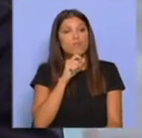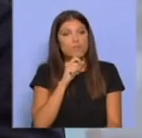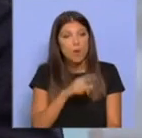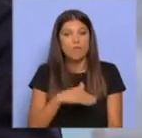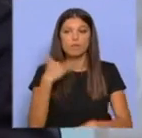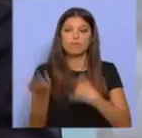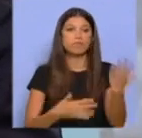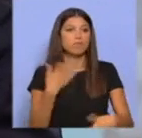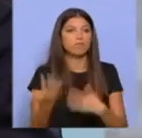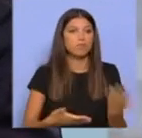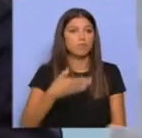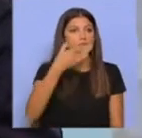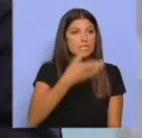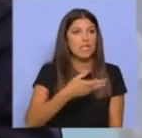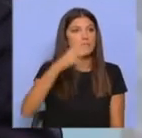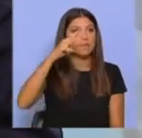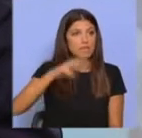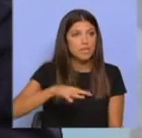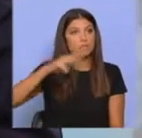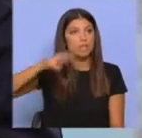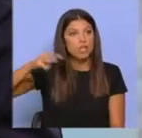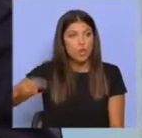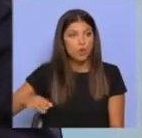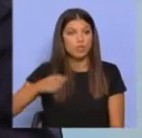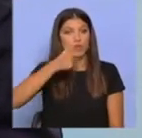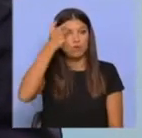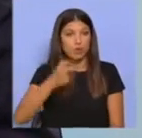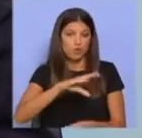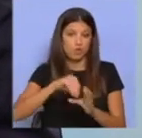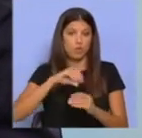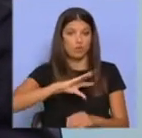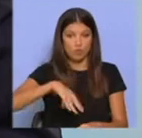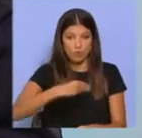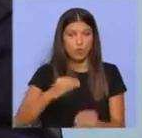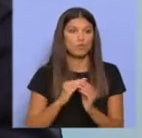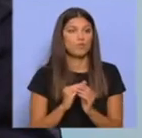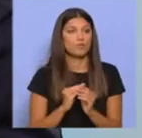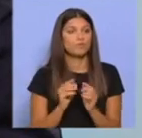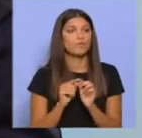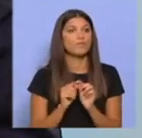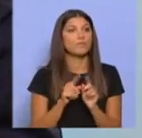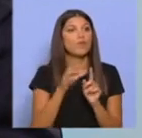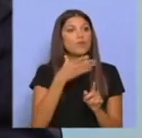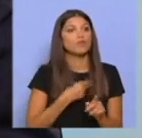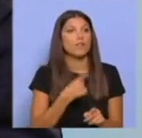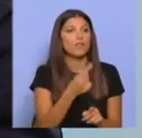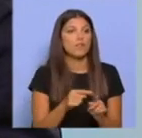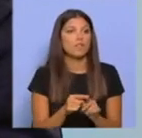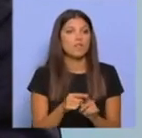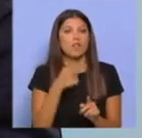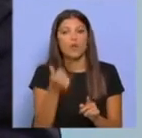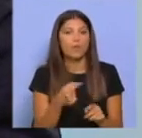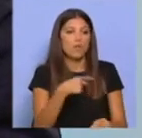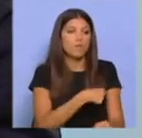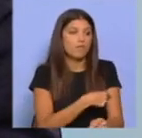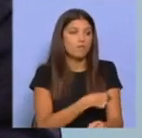milhões de habitantes do mundo, por critério de vulnerabilidade. Eu gostava muito de sublinhar este ponto. É claro que não podem ser vacinadas todas as